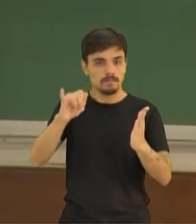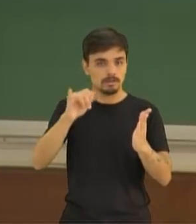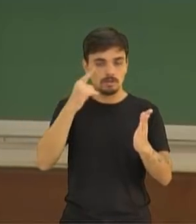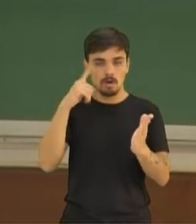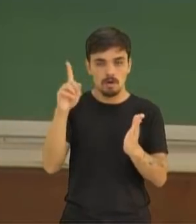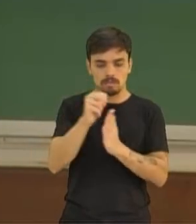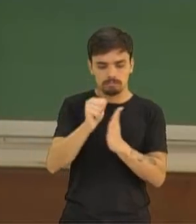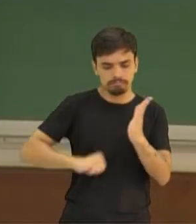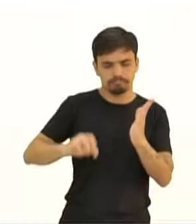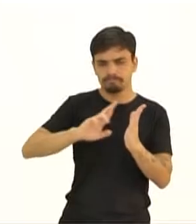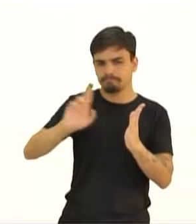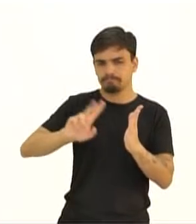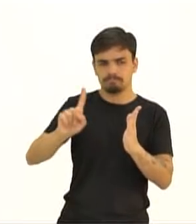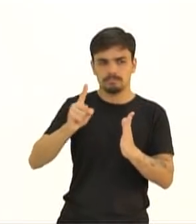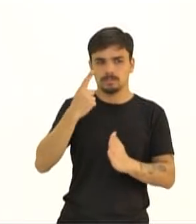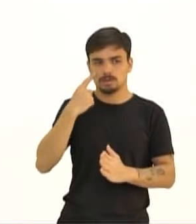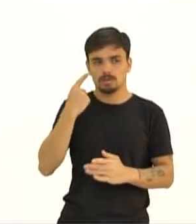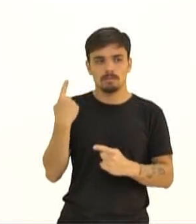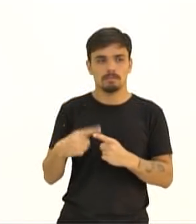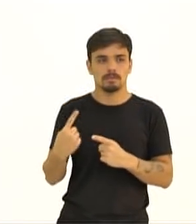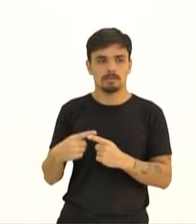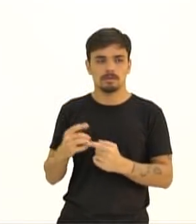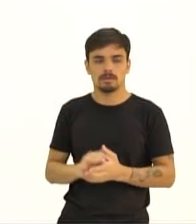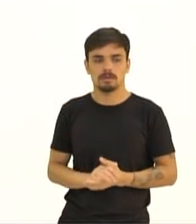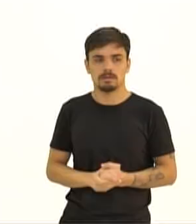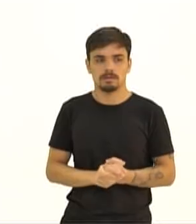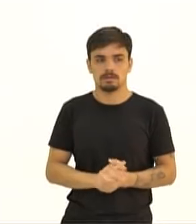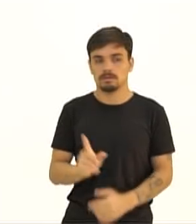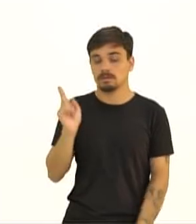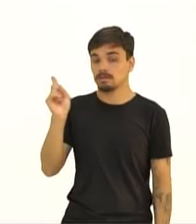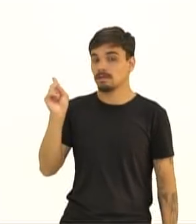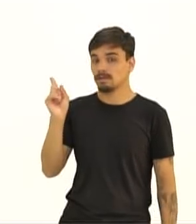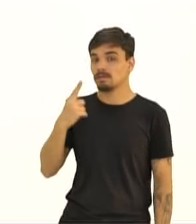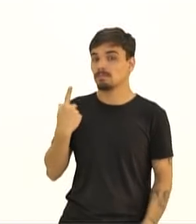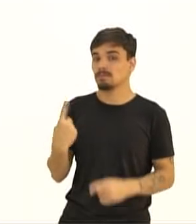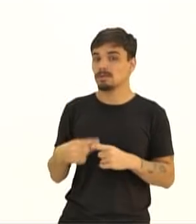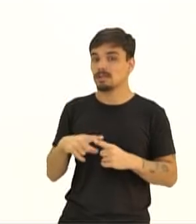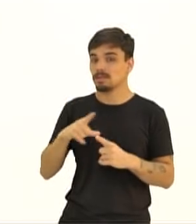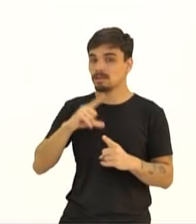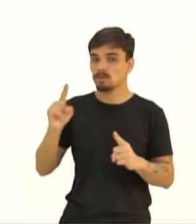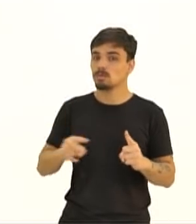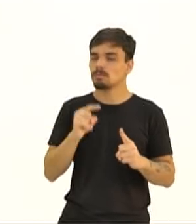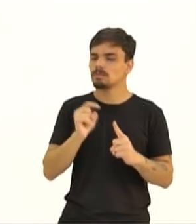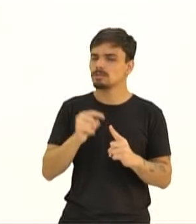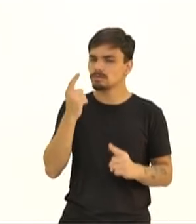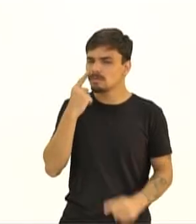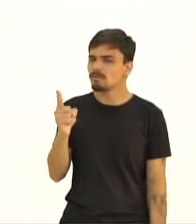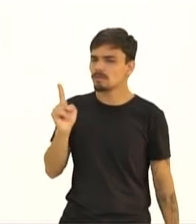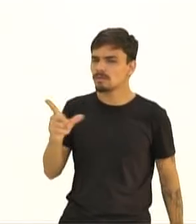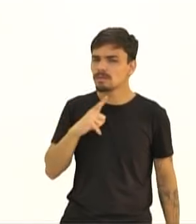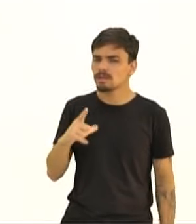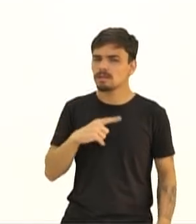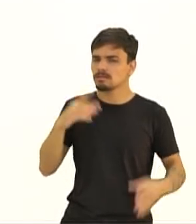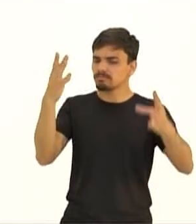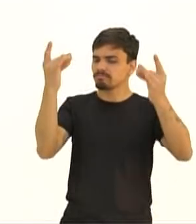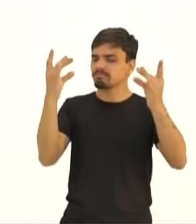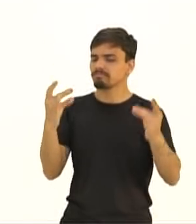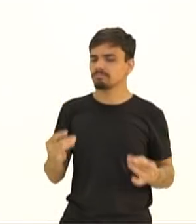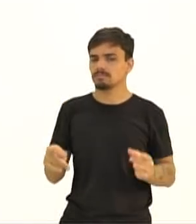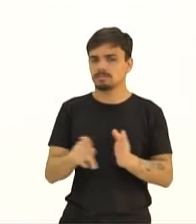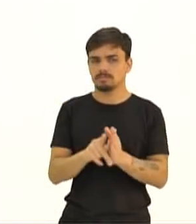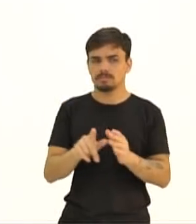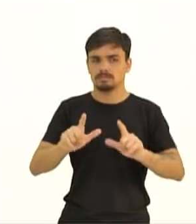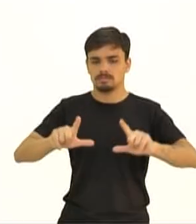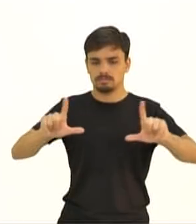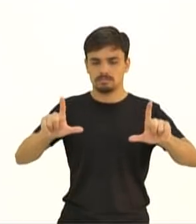Anúncio. Está aqui porque tem finalidade. Olha só o que diz, né, esse cartaz ali. Está